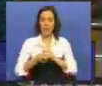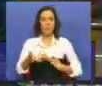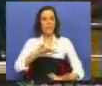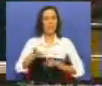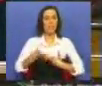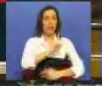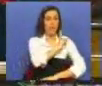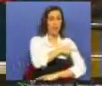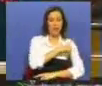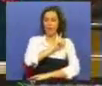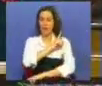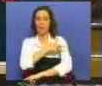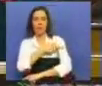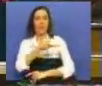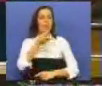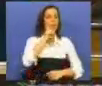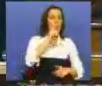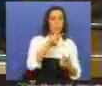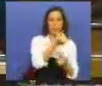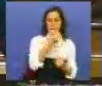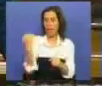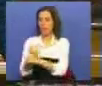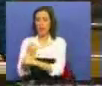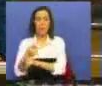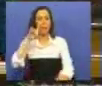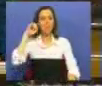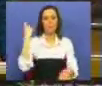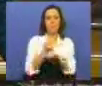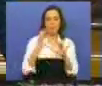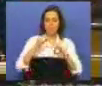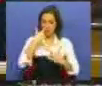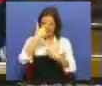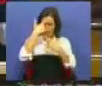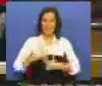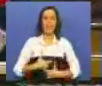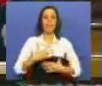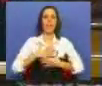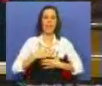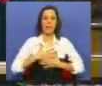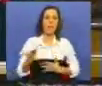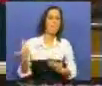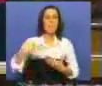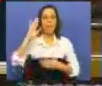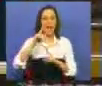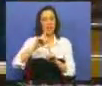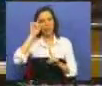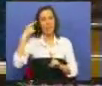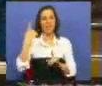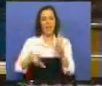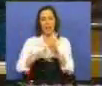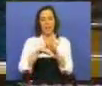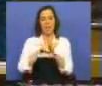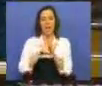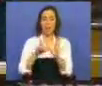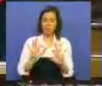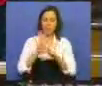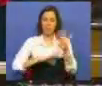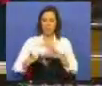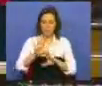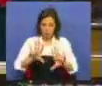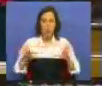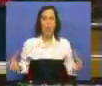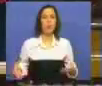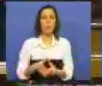de forças entre capital e trabalho, a exigência de uma cidadania que era mais que um mero estatuto legal. Era ação